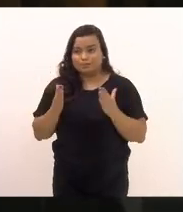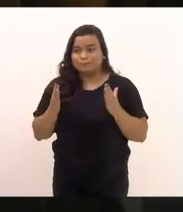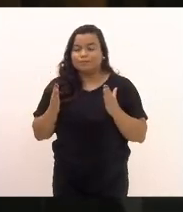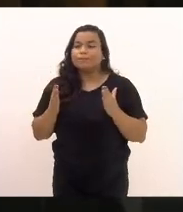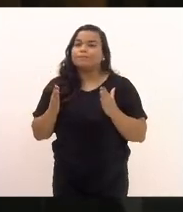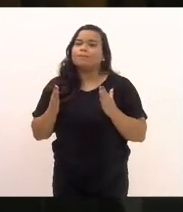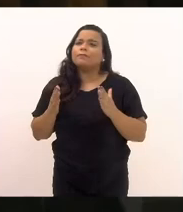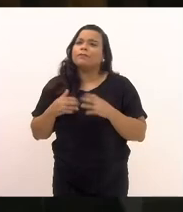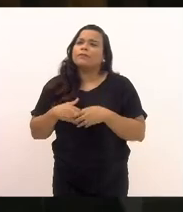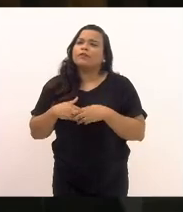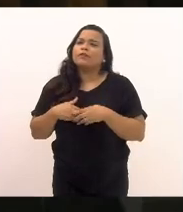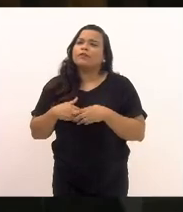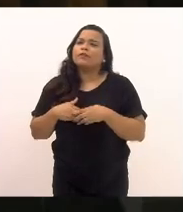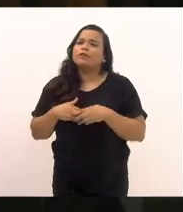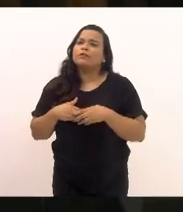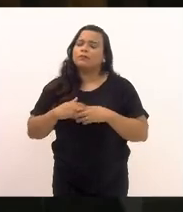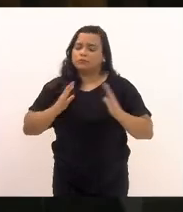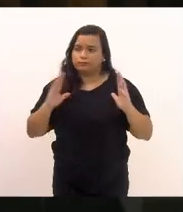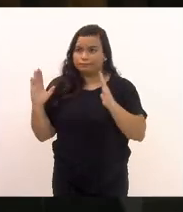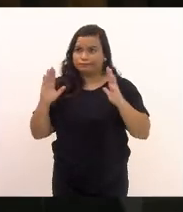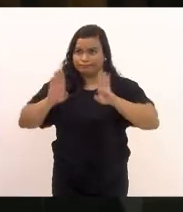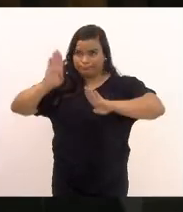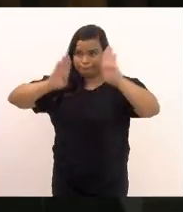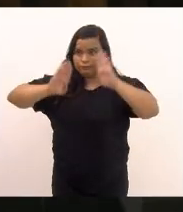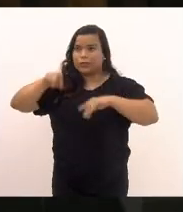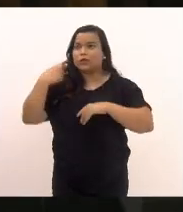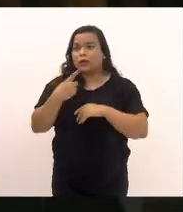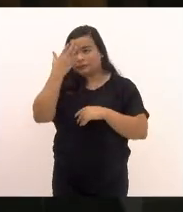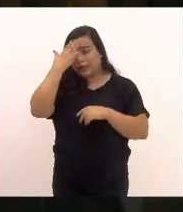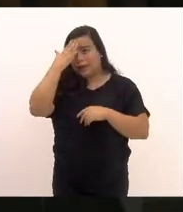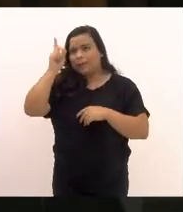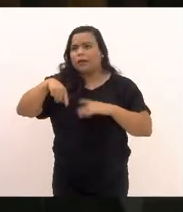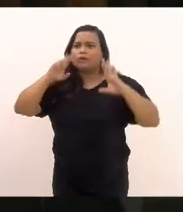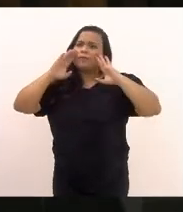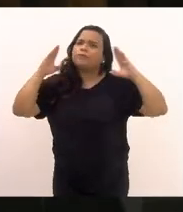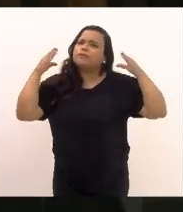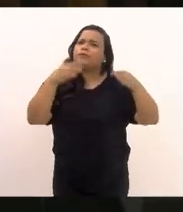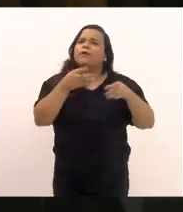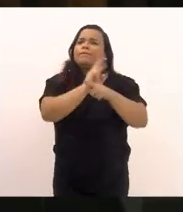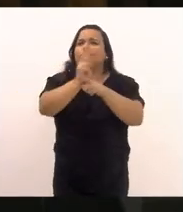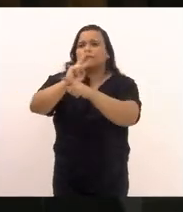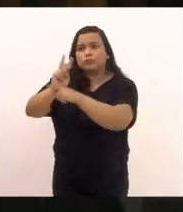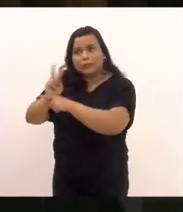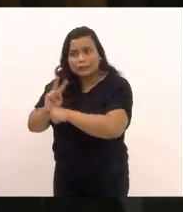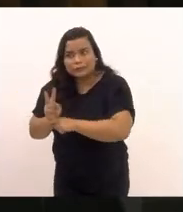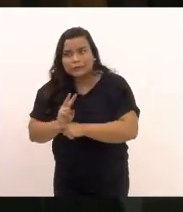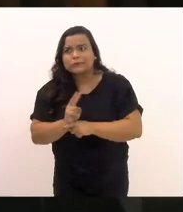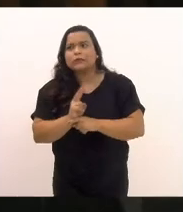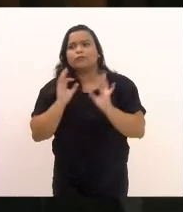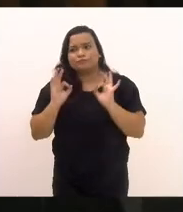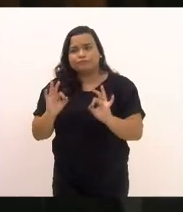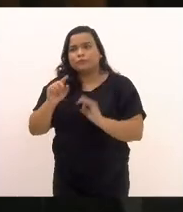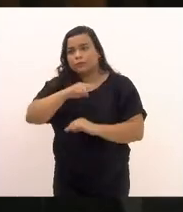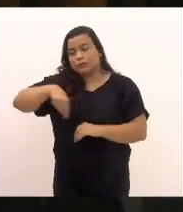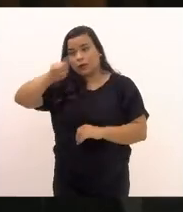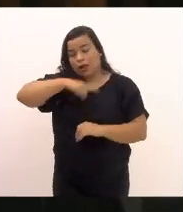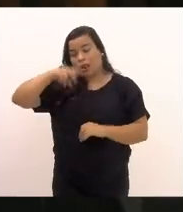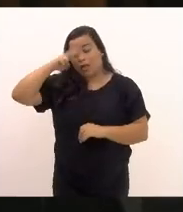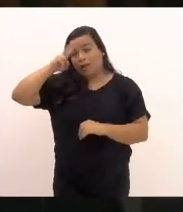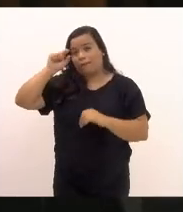Todos sabem que o nosso mandato ele é bastante voltado para a fiscalização. Lembrando a todos que o Poder